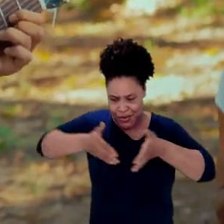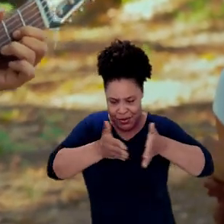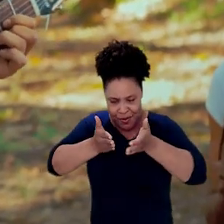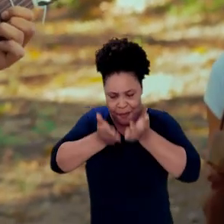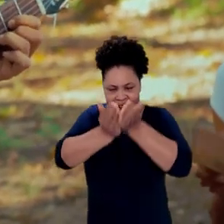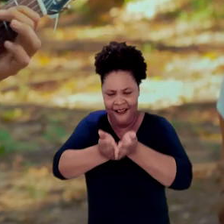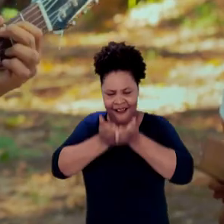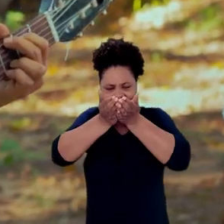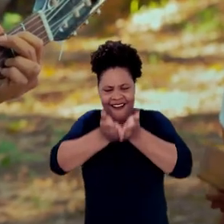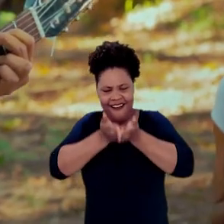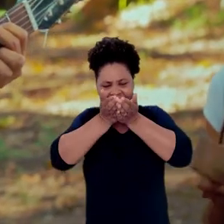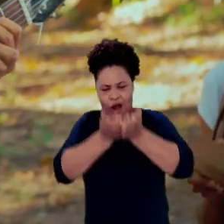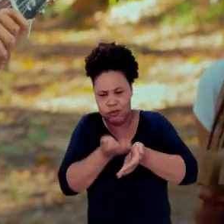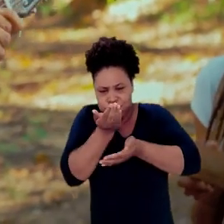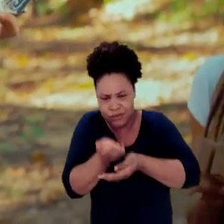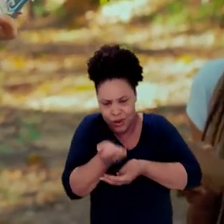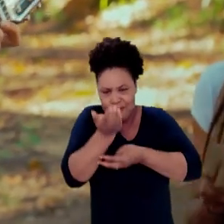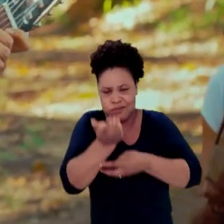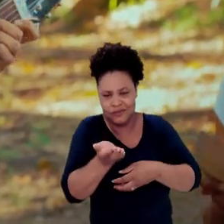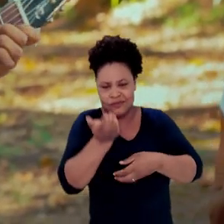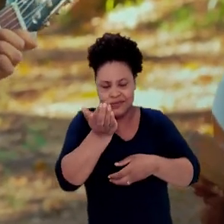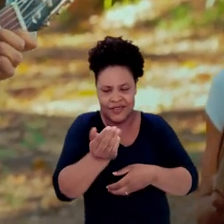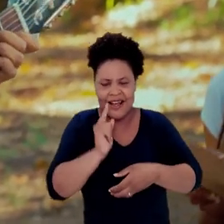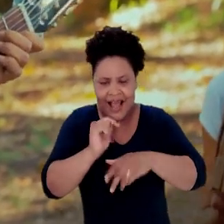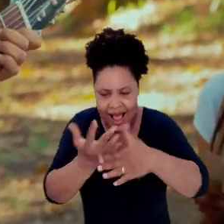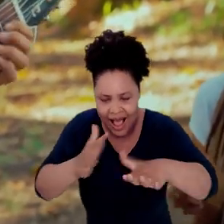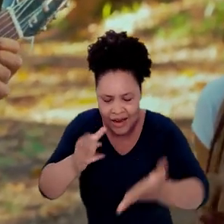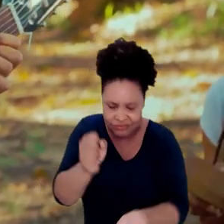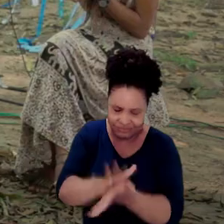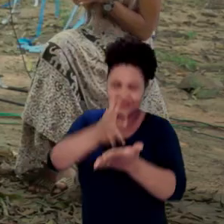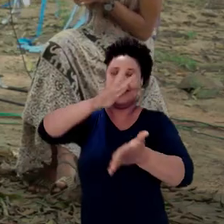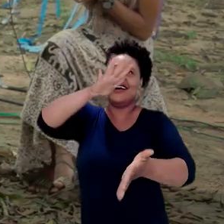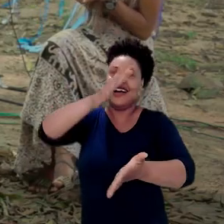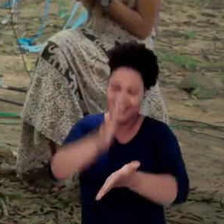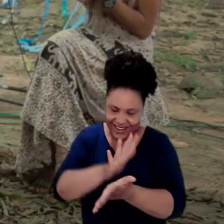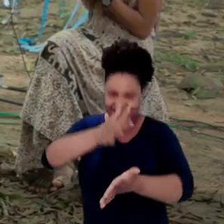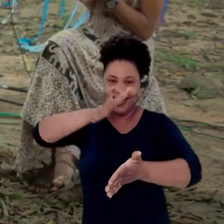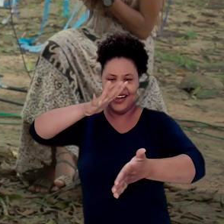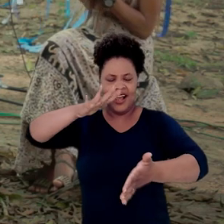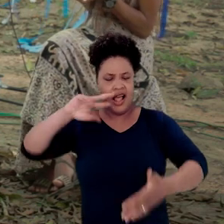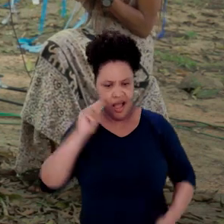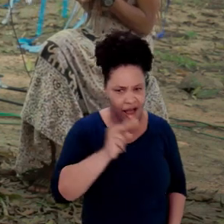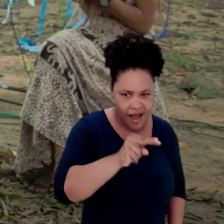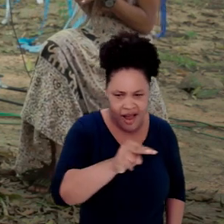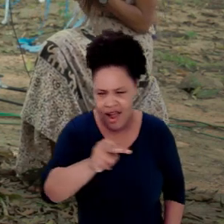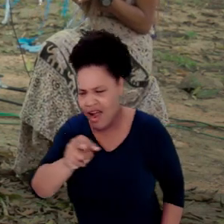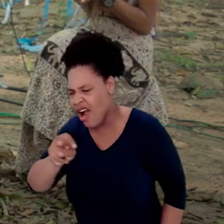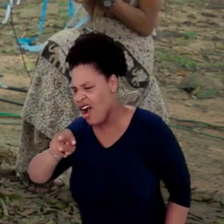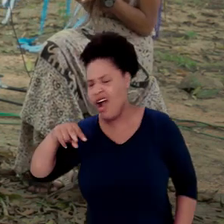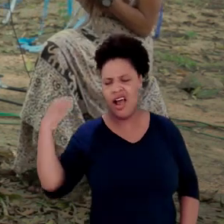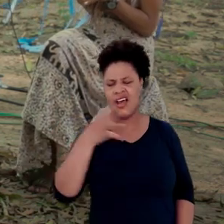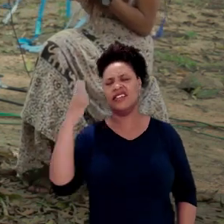desce o rio com vasto sal. Fim de tarde, ouro e prata se misturam no peral. Quem descobre